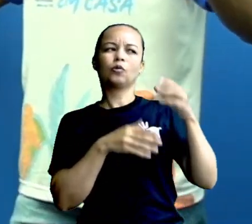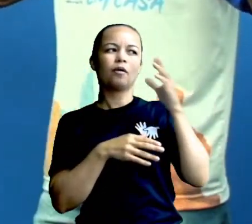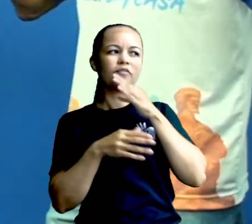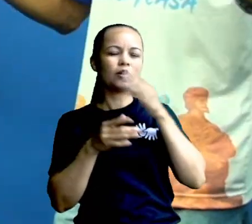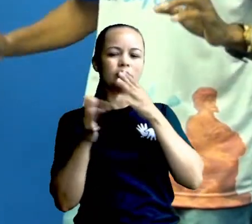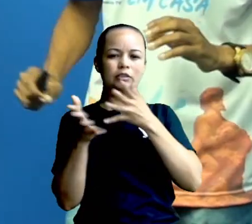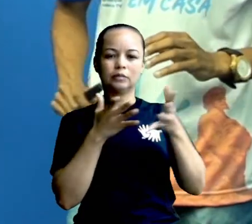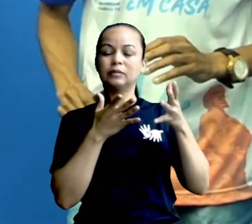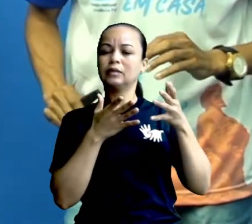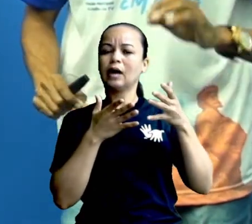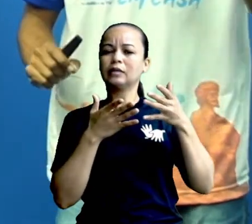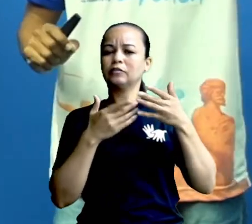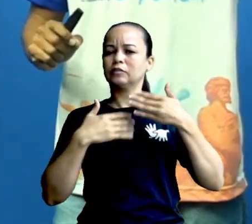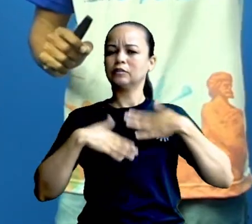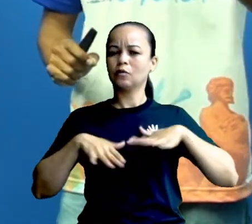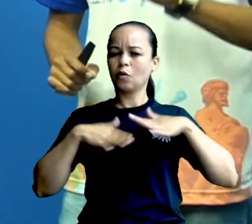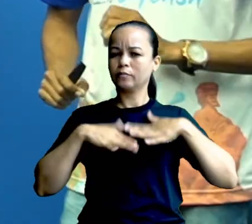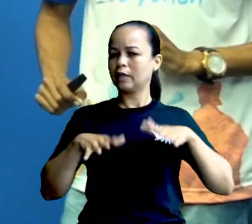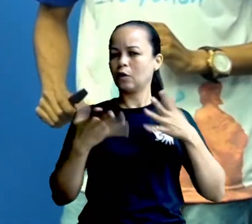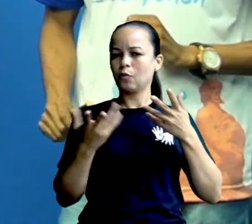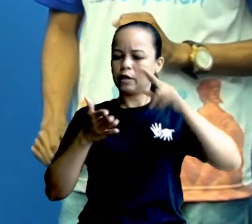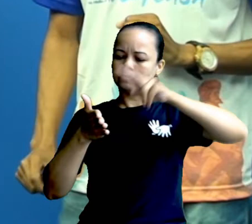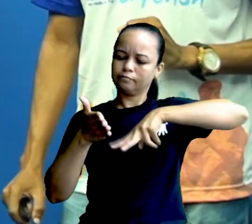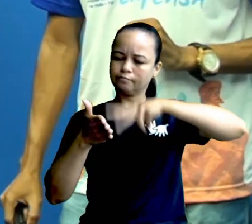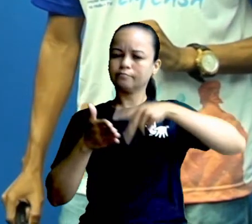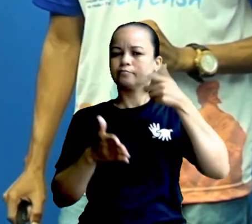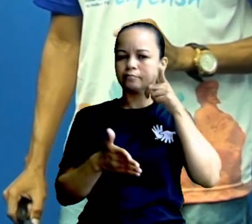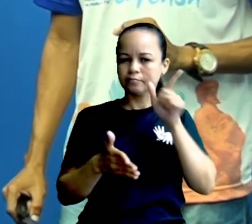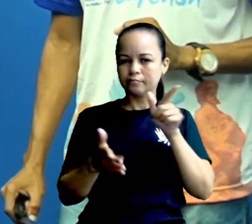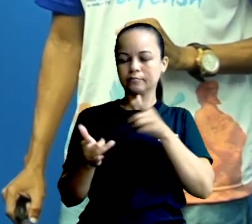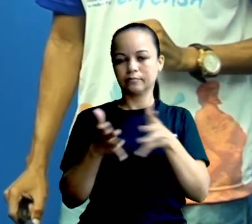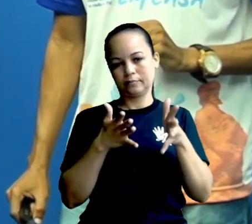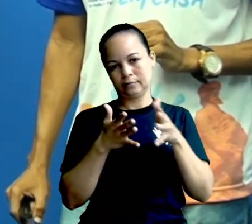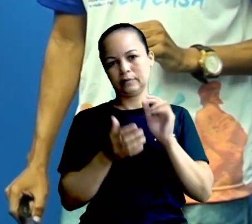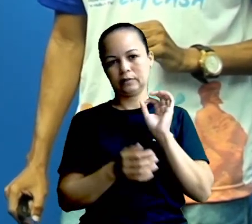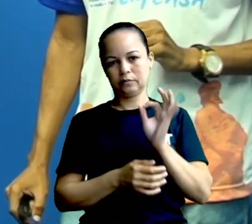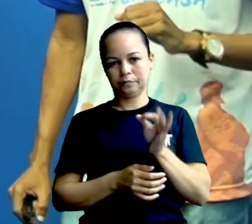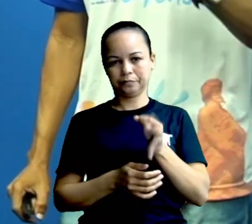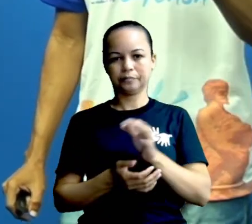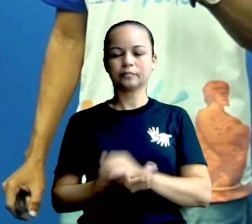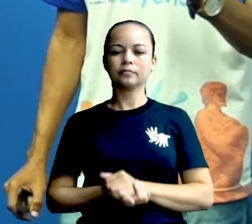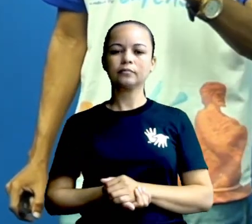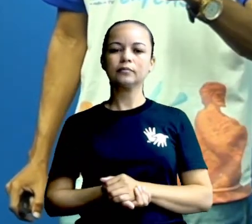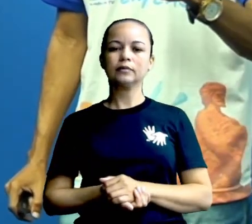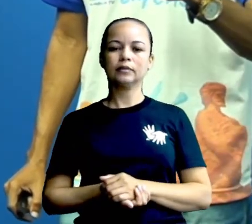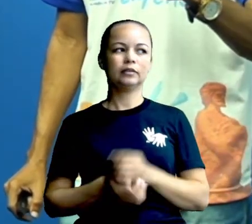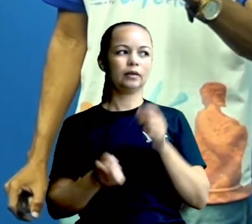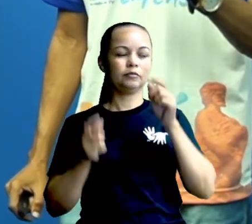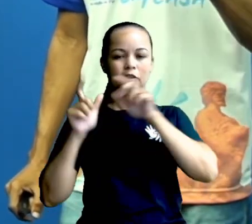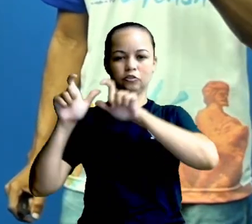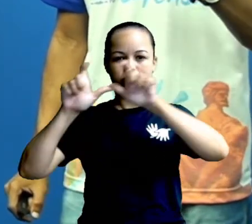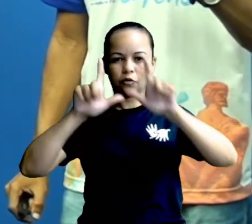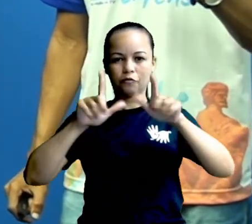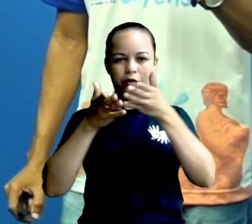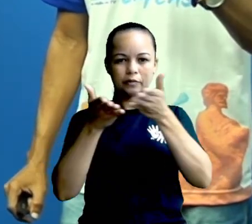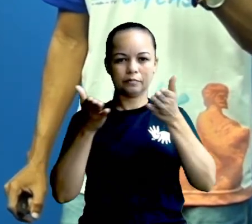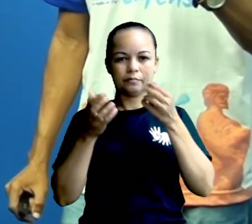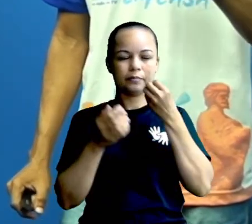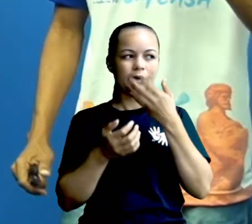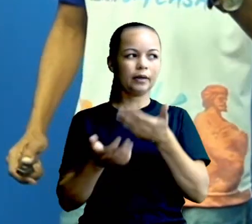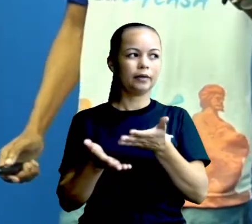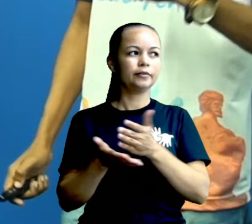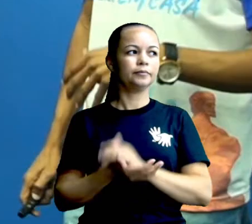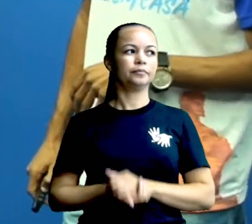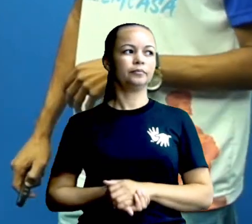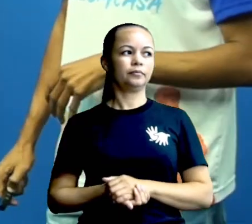acordo com a pesquisa de uma universidade, você consegue ler tranquilamente. Beleza até aí? Tranquilo? Dá para chegar bem